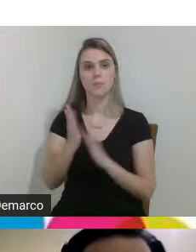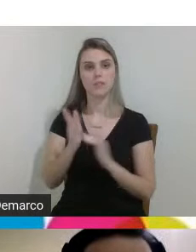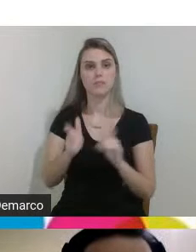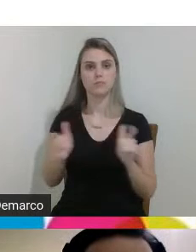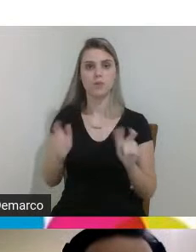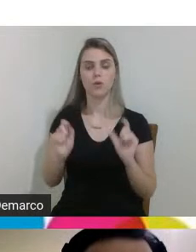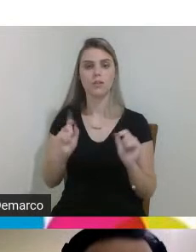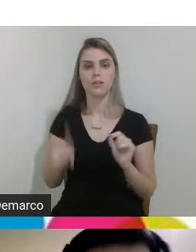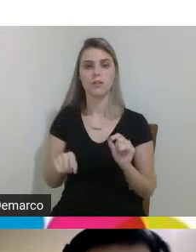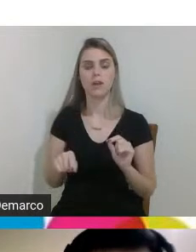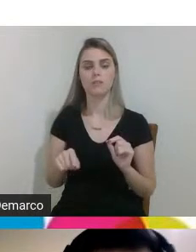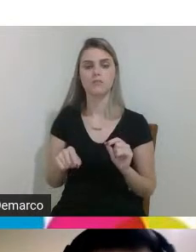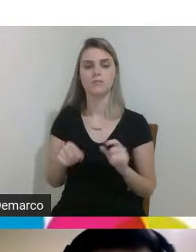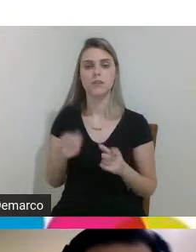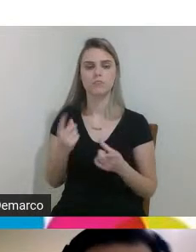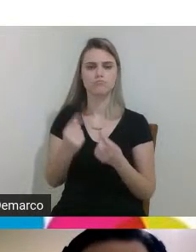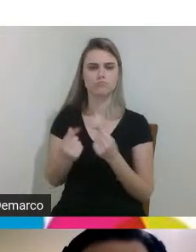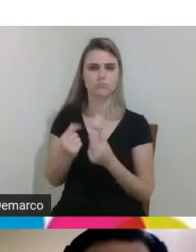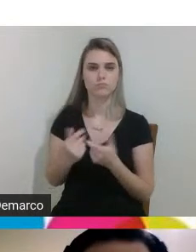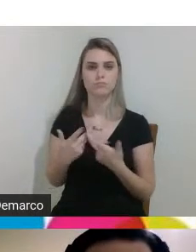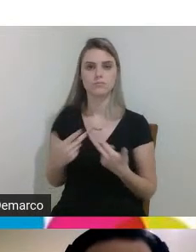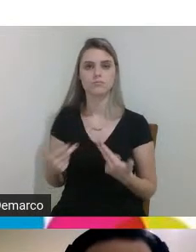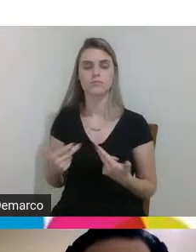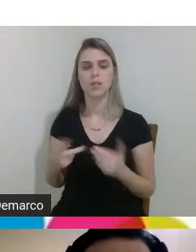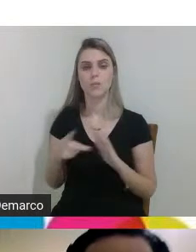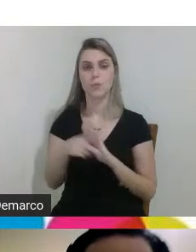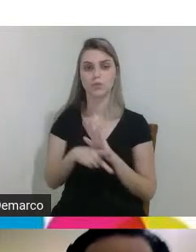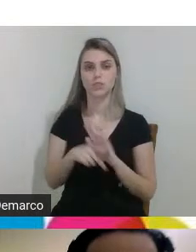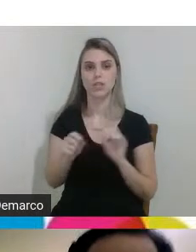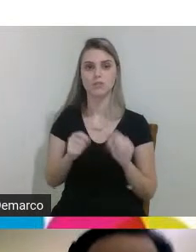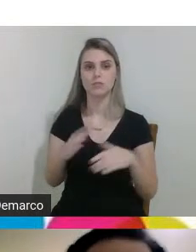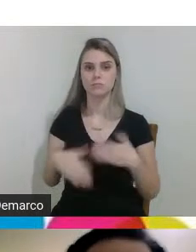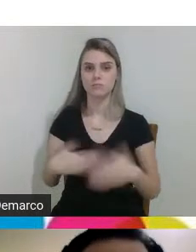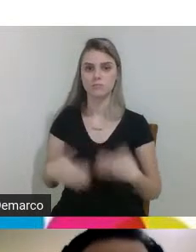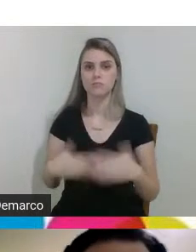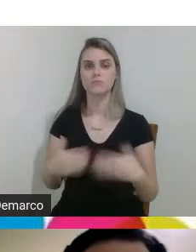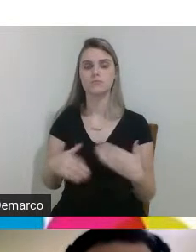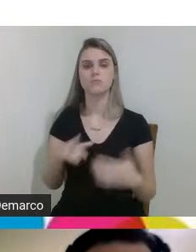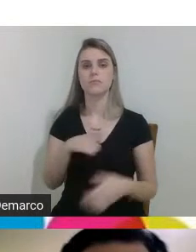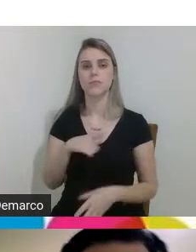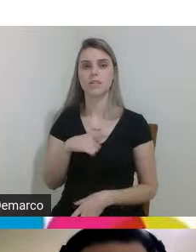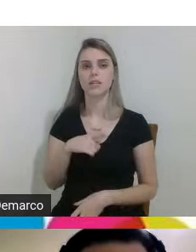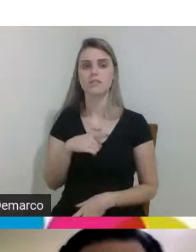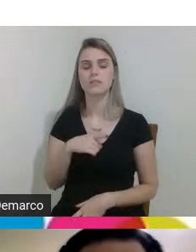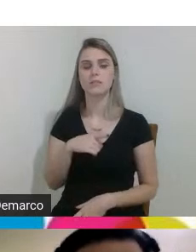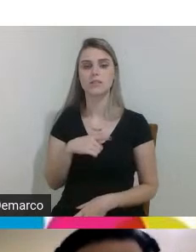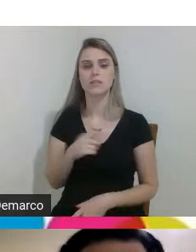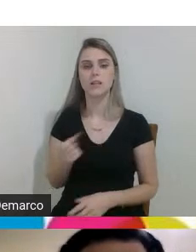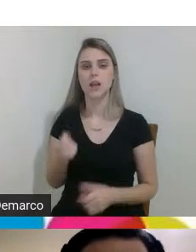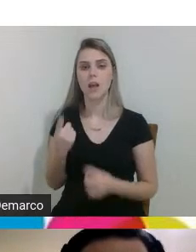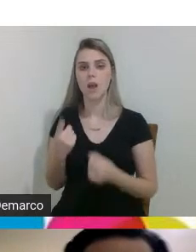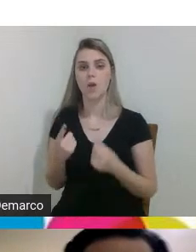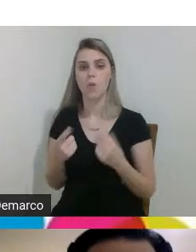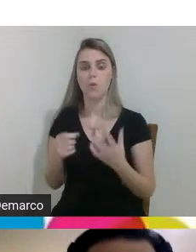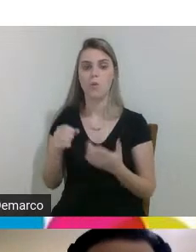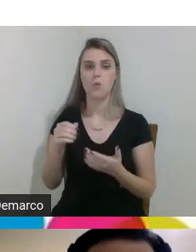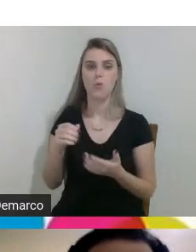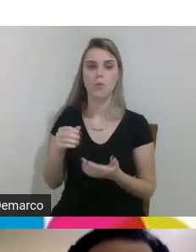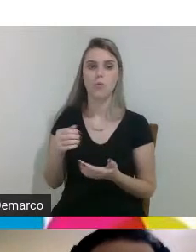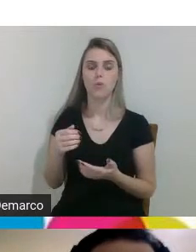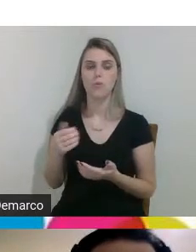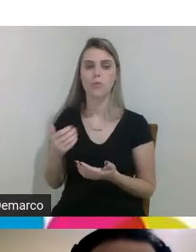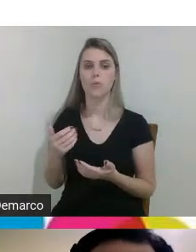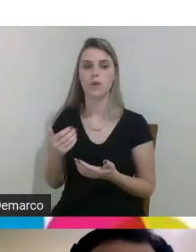questão de preço né então no nosso projeto que a gente desenvolveu existem algumas colheres comerciais